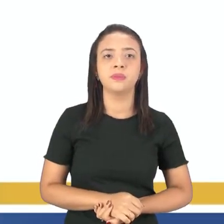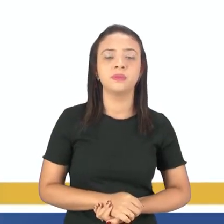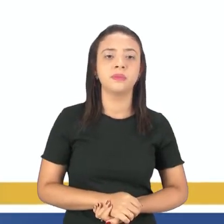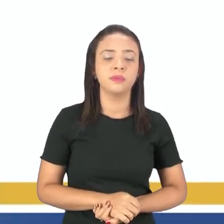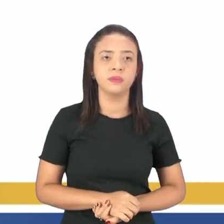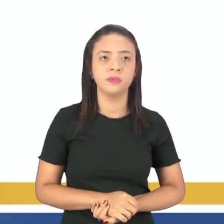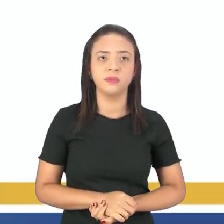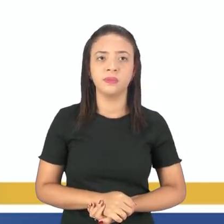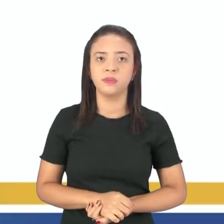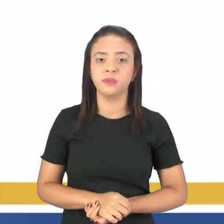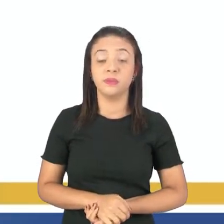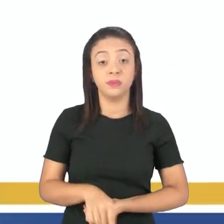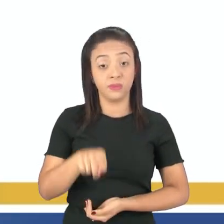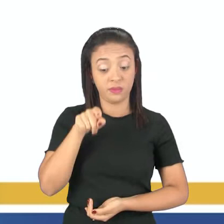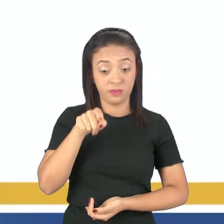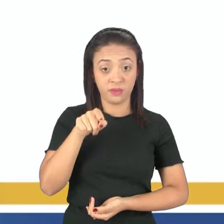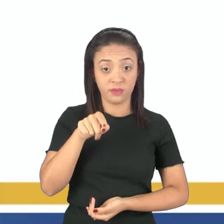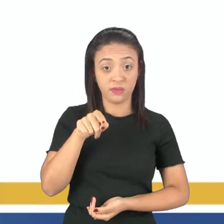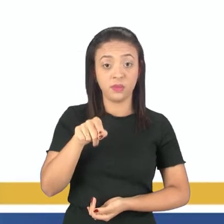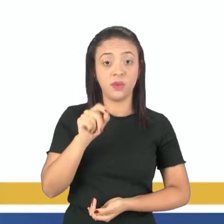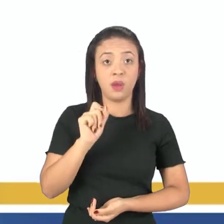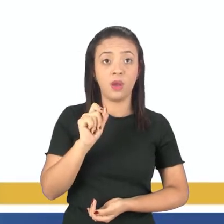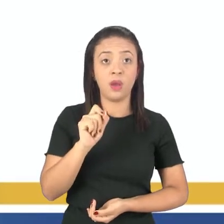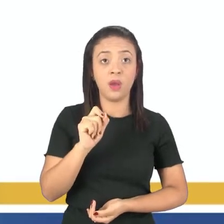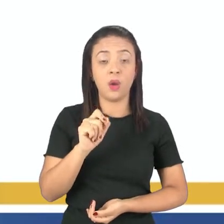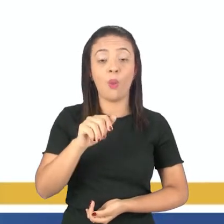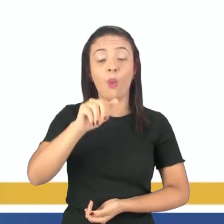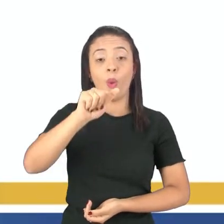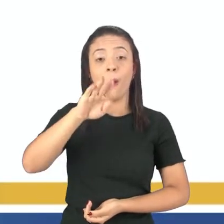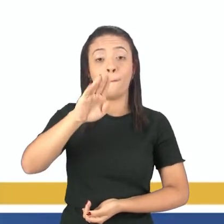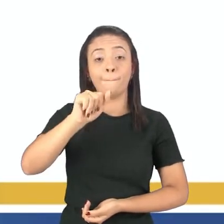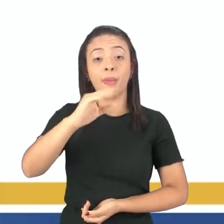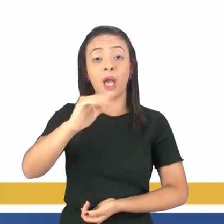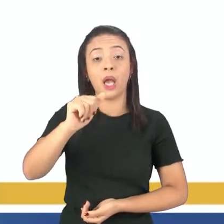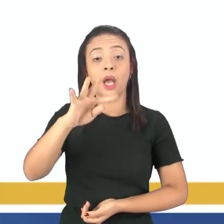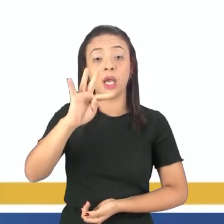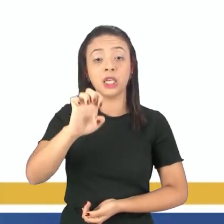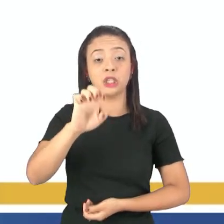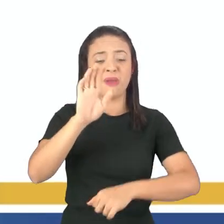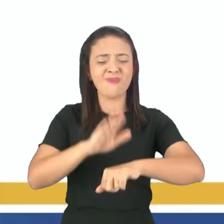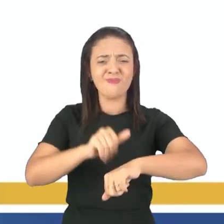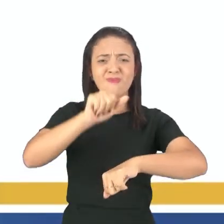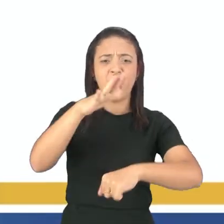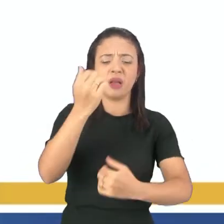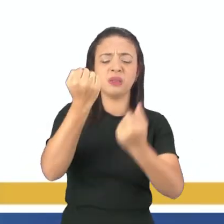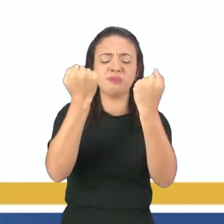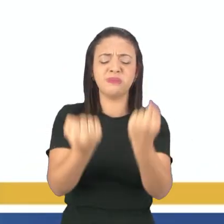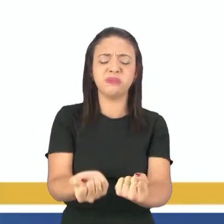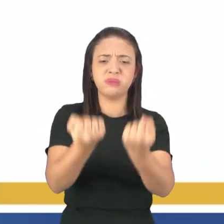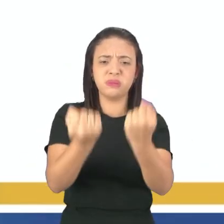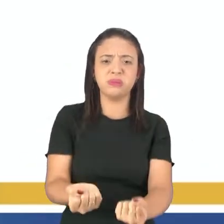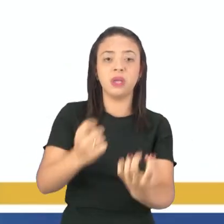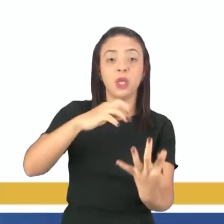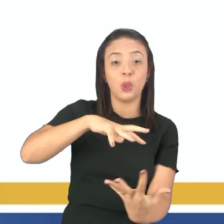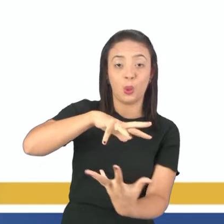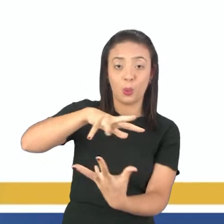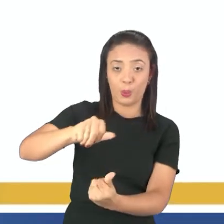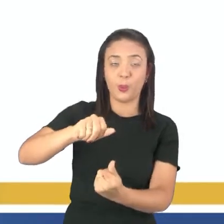avocado in the world. Esse é o abacate mais pesado do mundo,